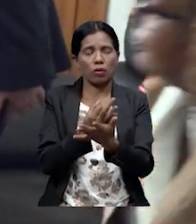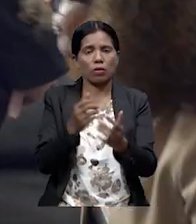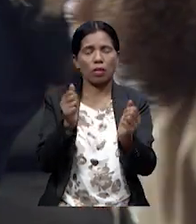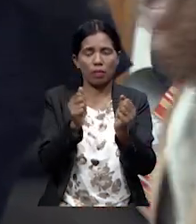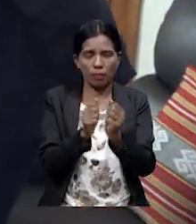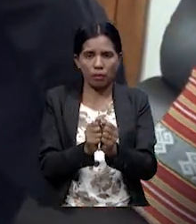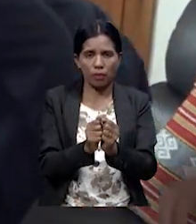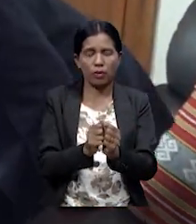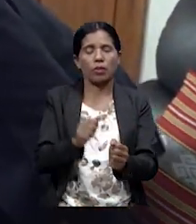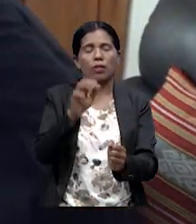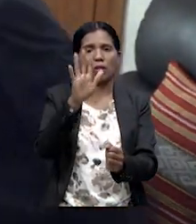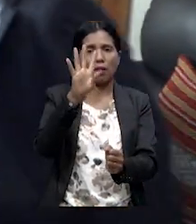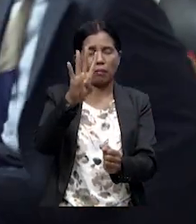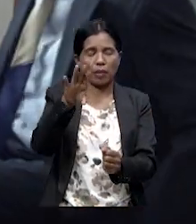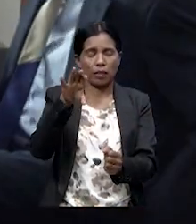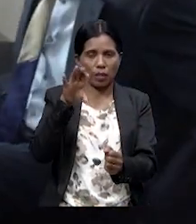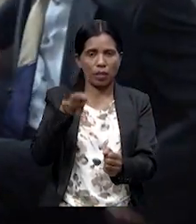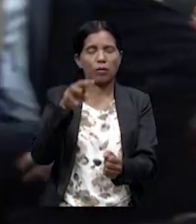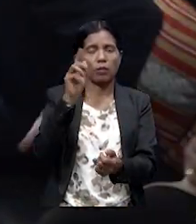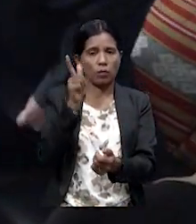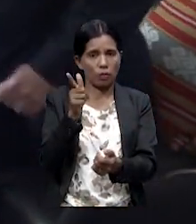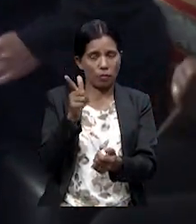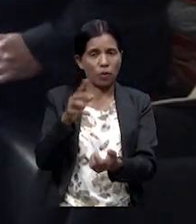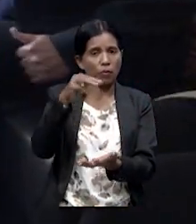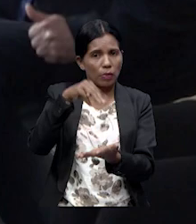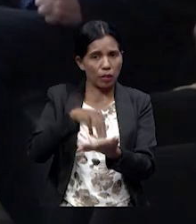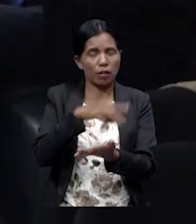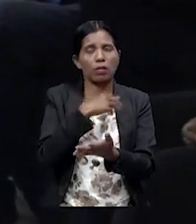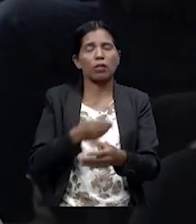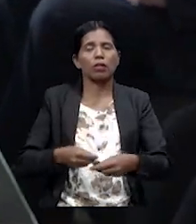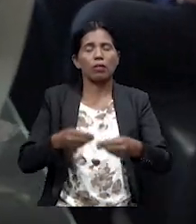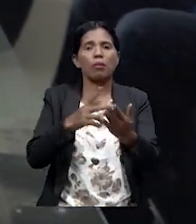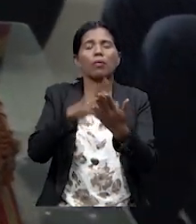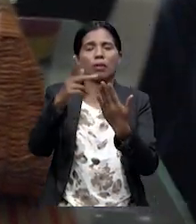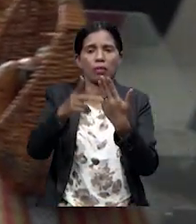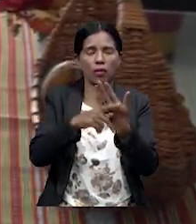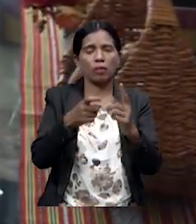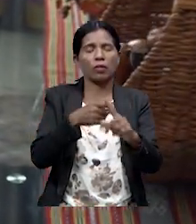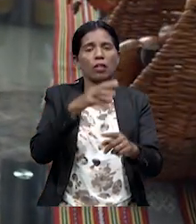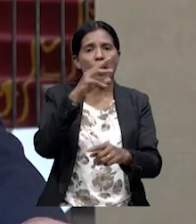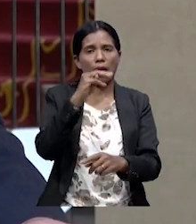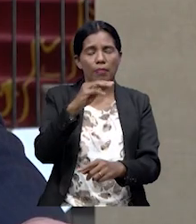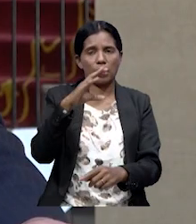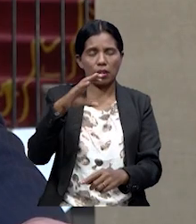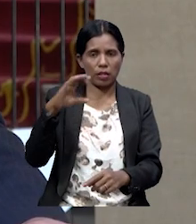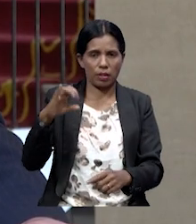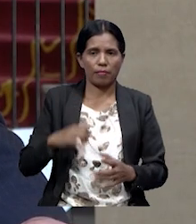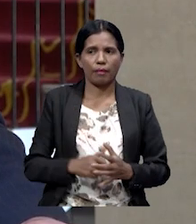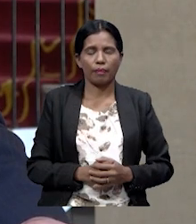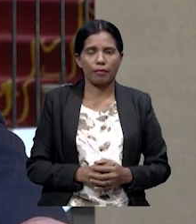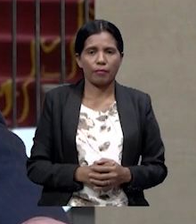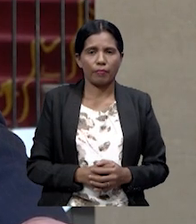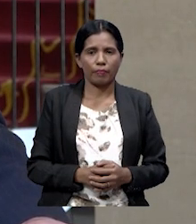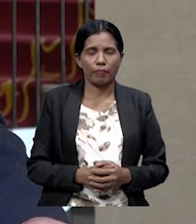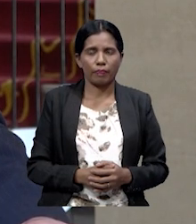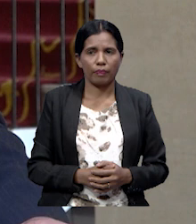atus hat ruanulu hoje financia programa projeto kompaktu husi MCC. But I would like to highlight